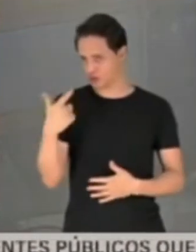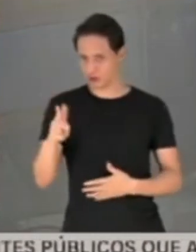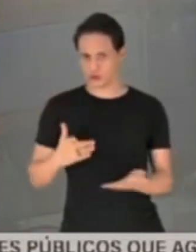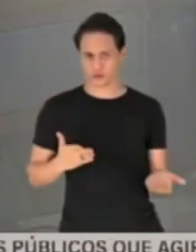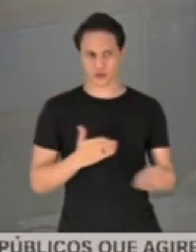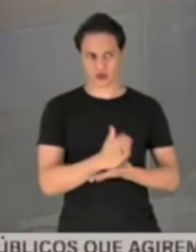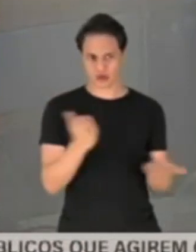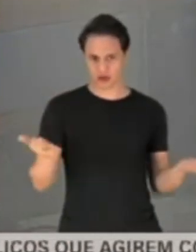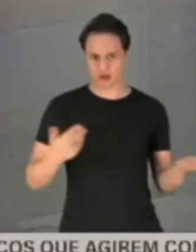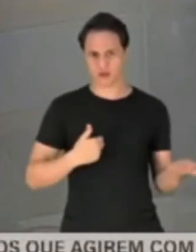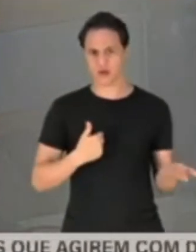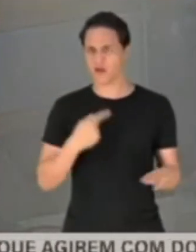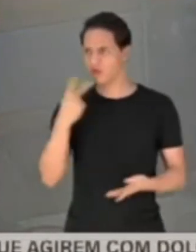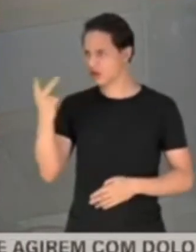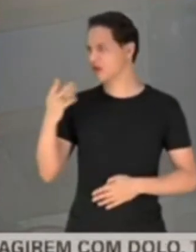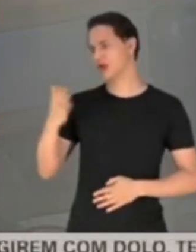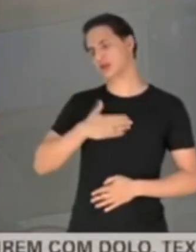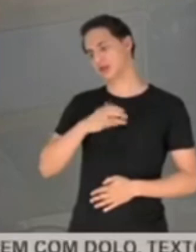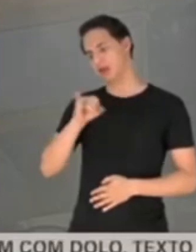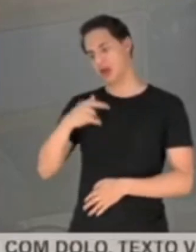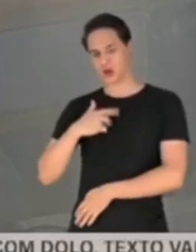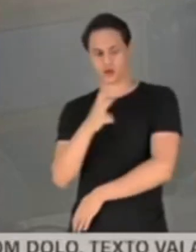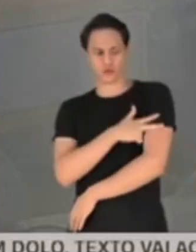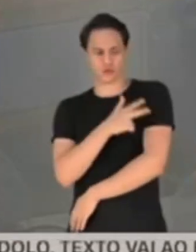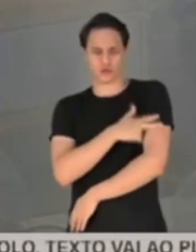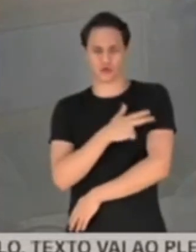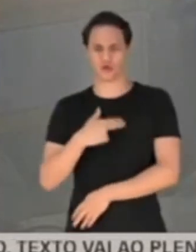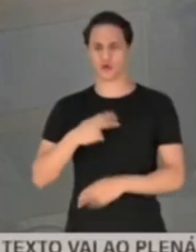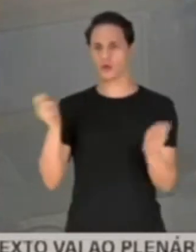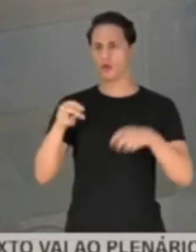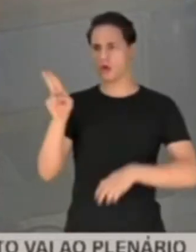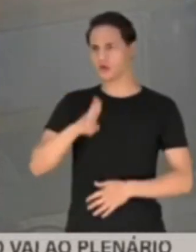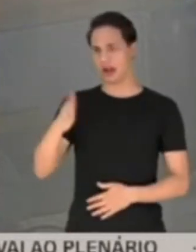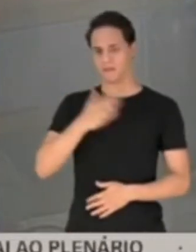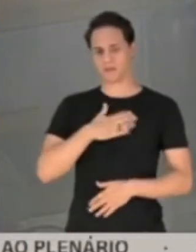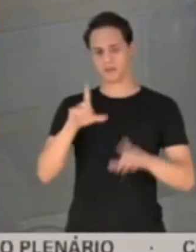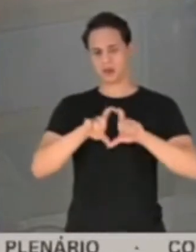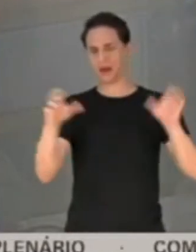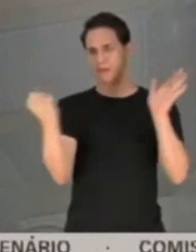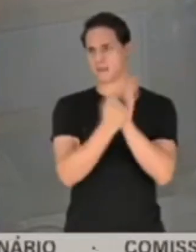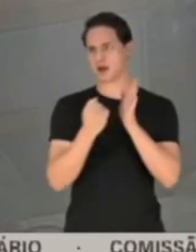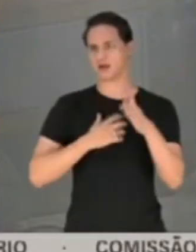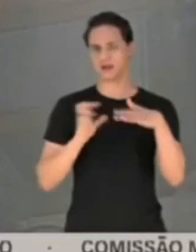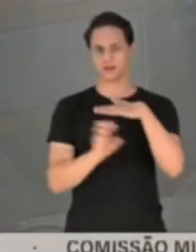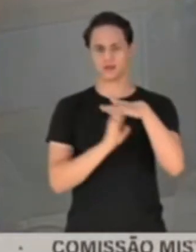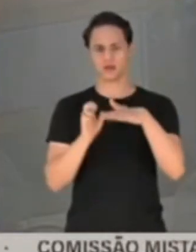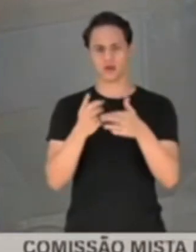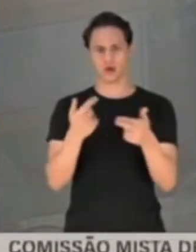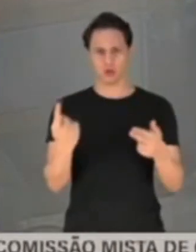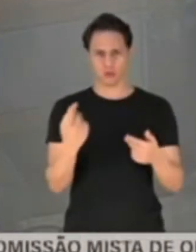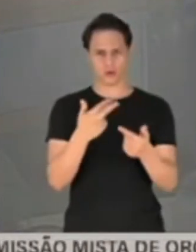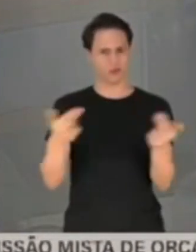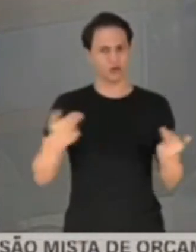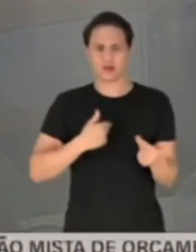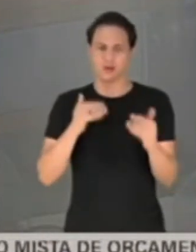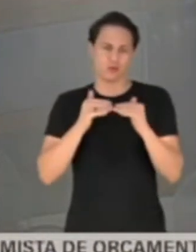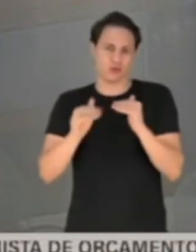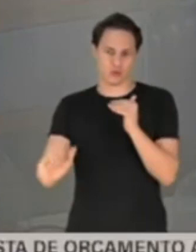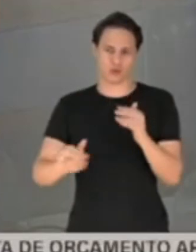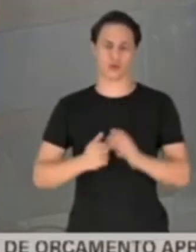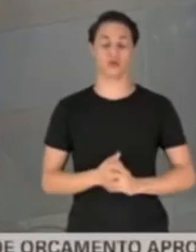se fosse dono, não deixava botar a logomarca da minha empresa para uma coisa com a qual eu não